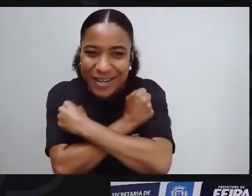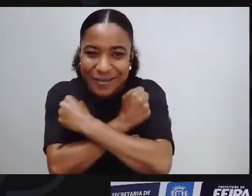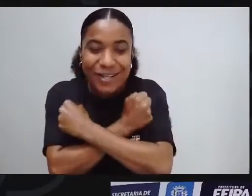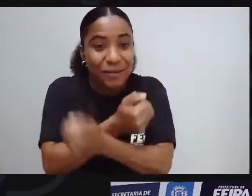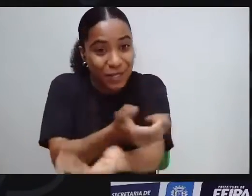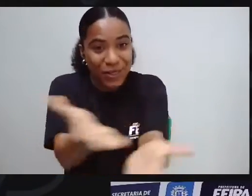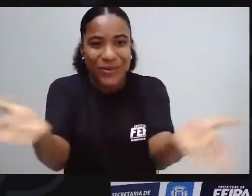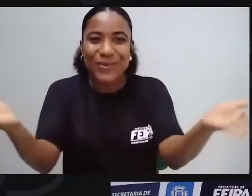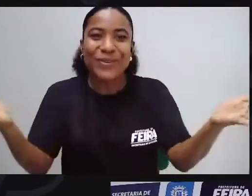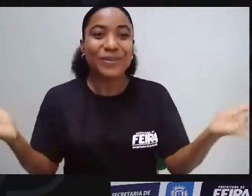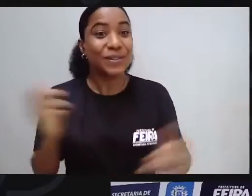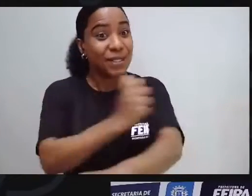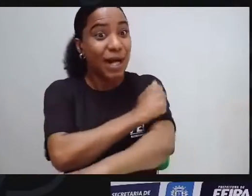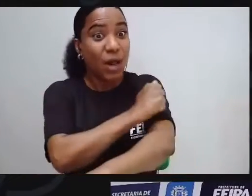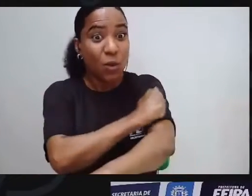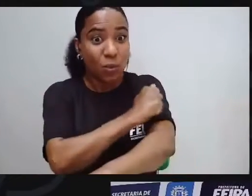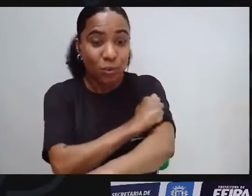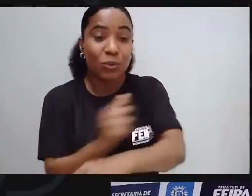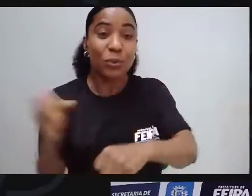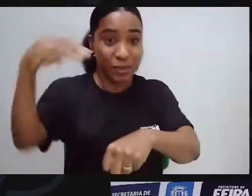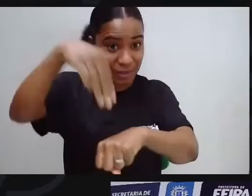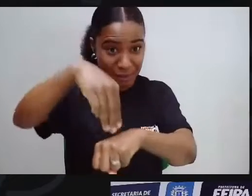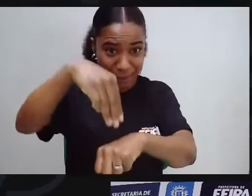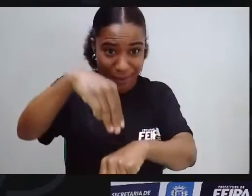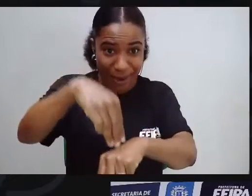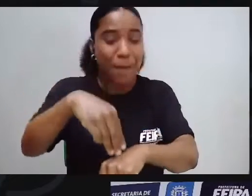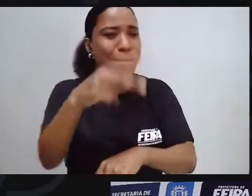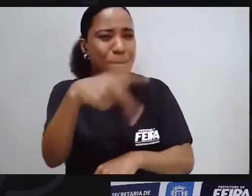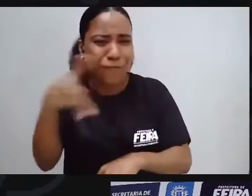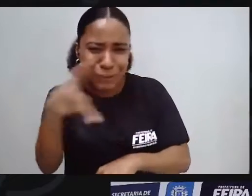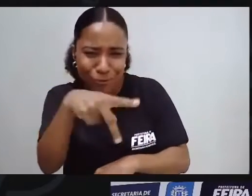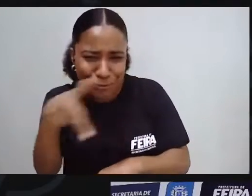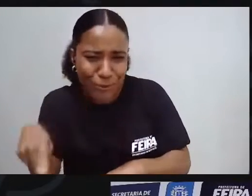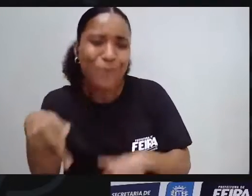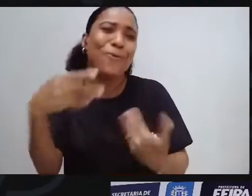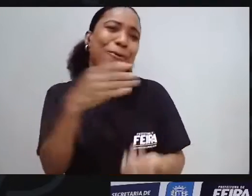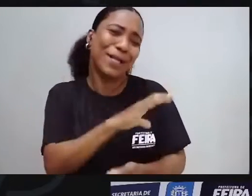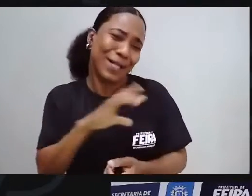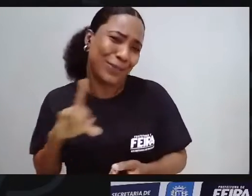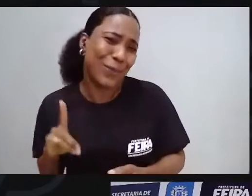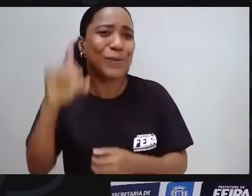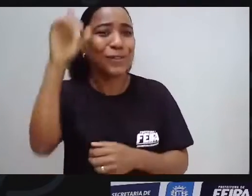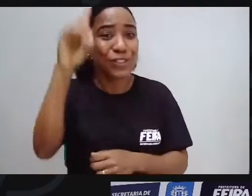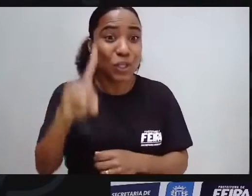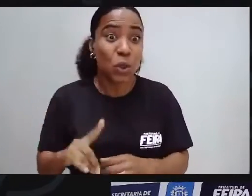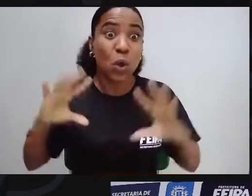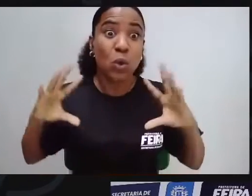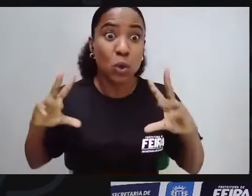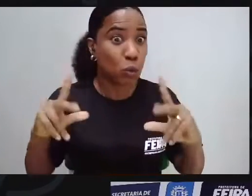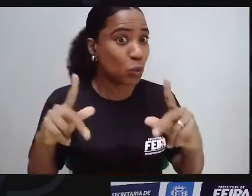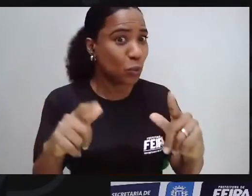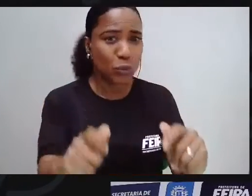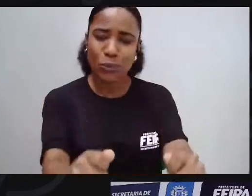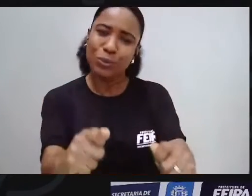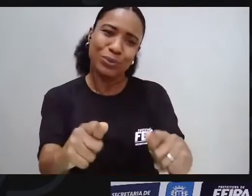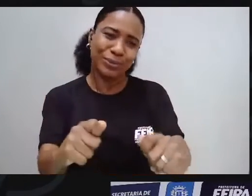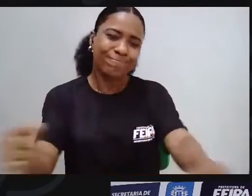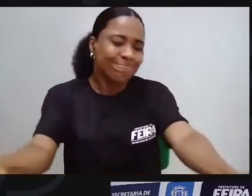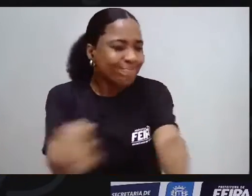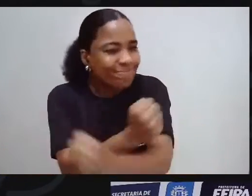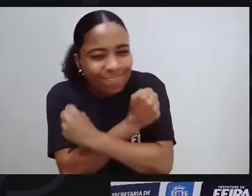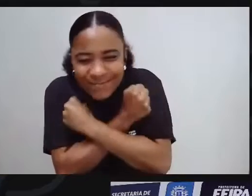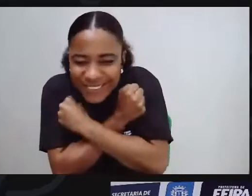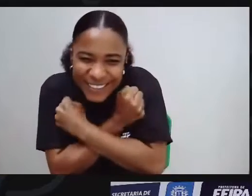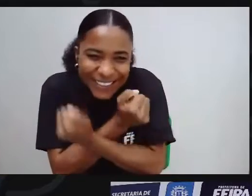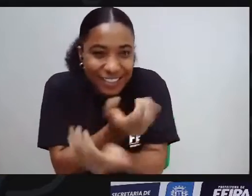para os professores os diretores os coordenadores estamos com muita saudade né